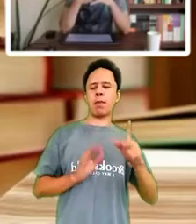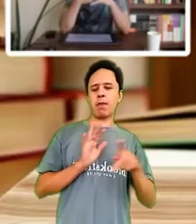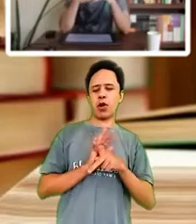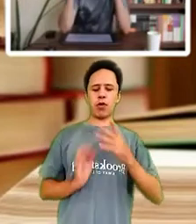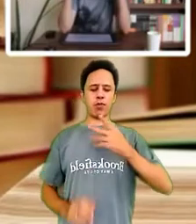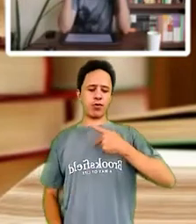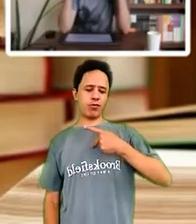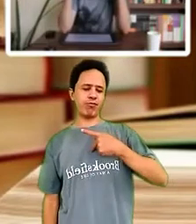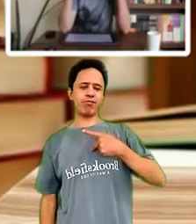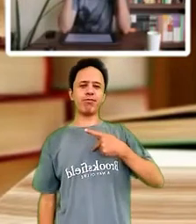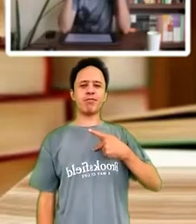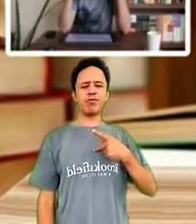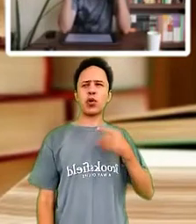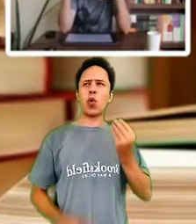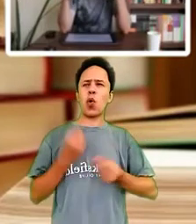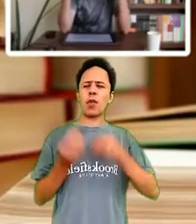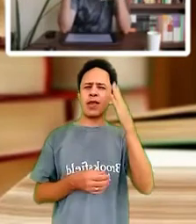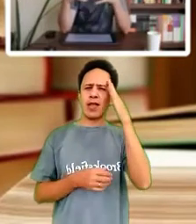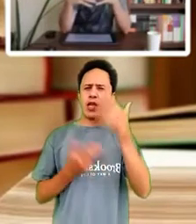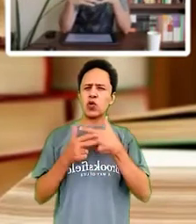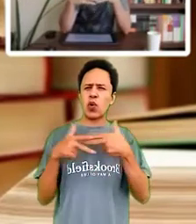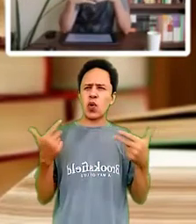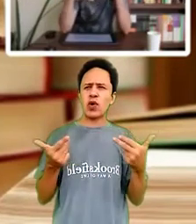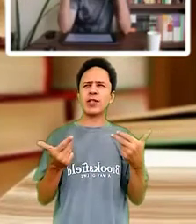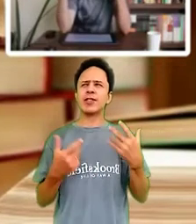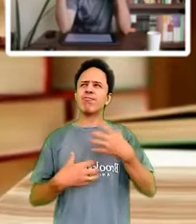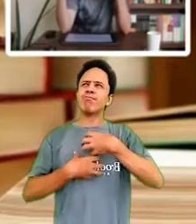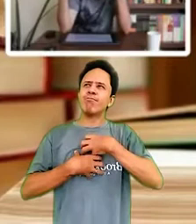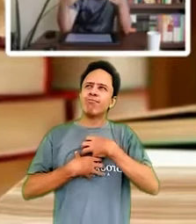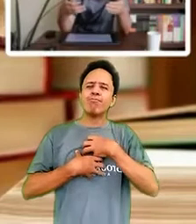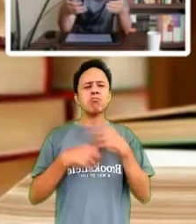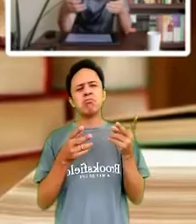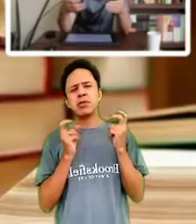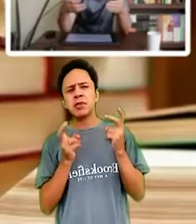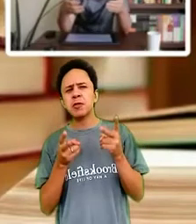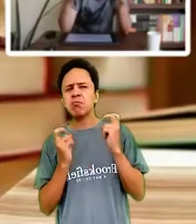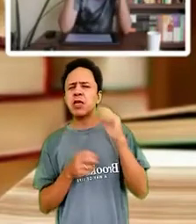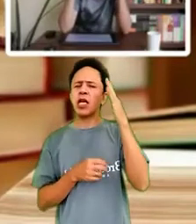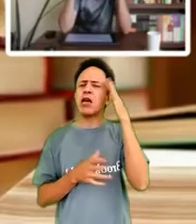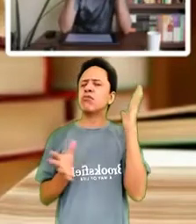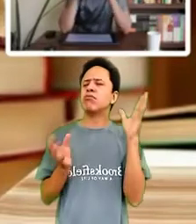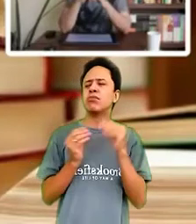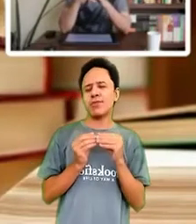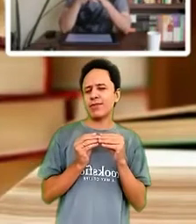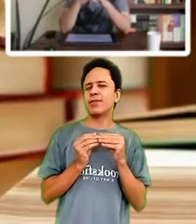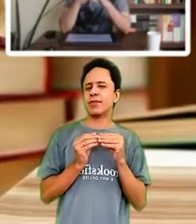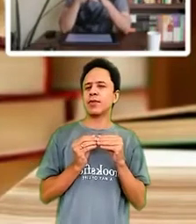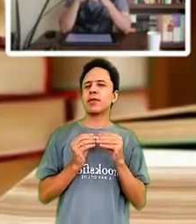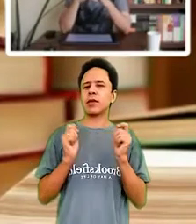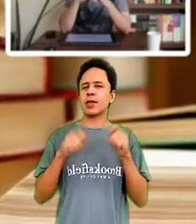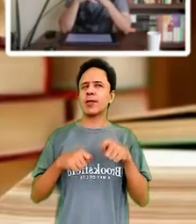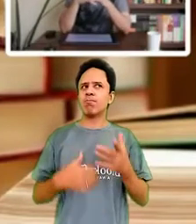esse negócio. É como que a gente entende as coisas que acontecem, as sensações que nós tivemos, e isso